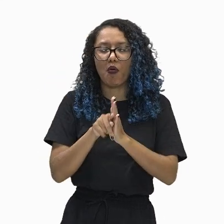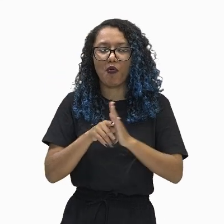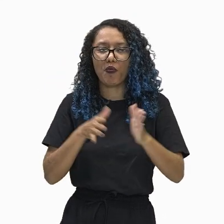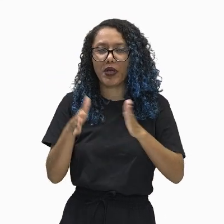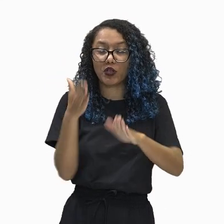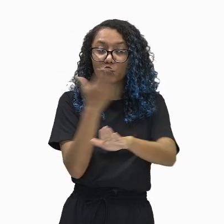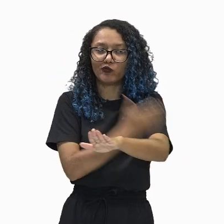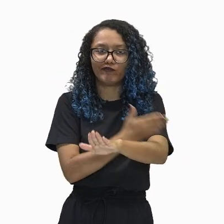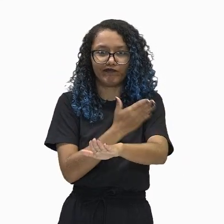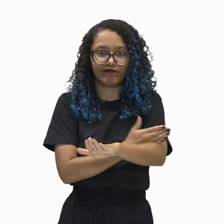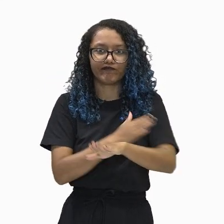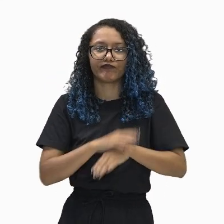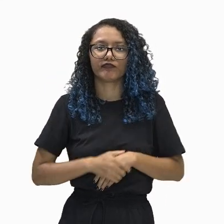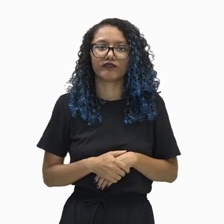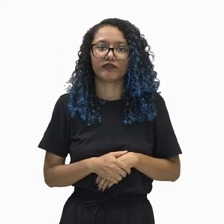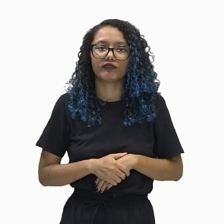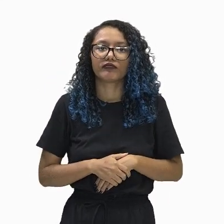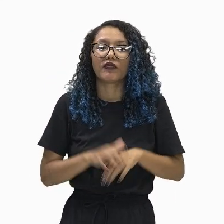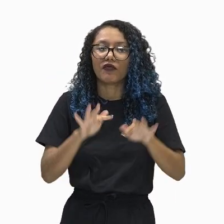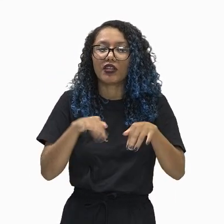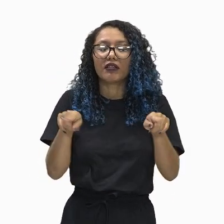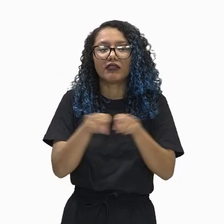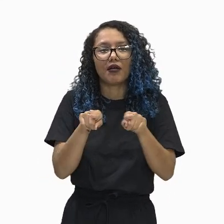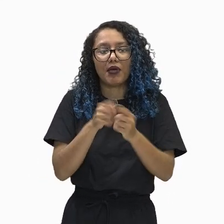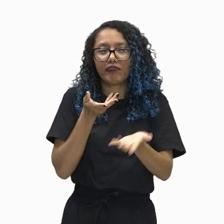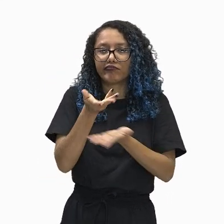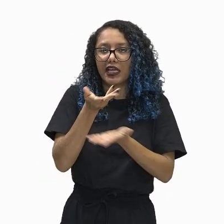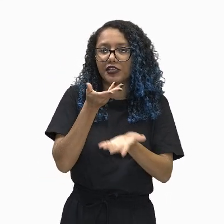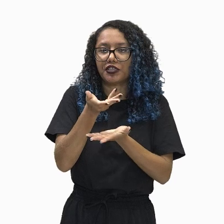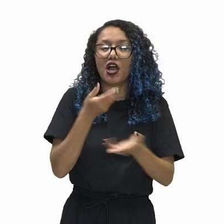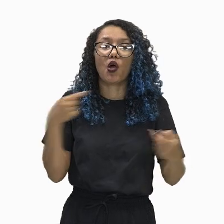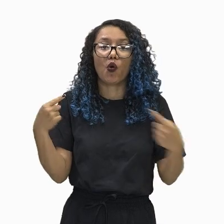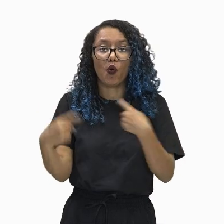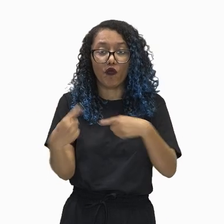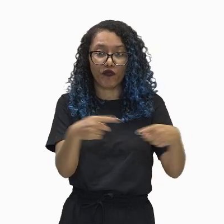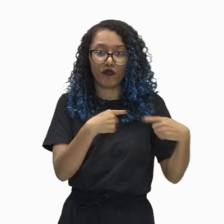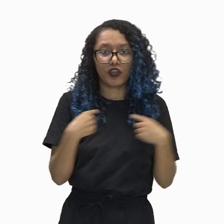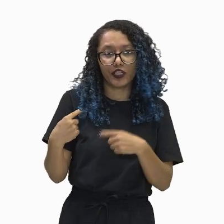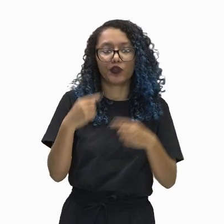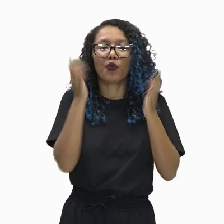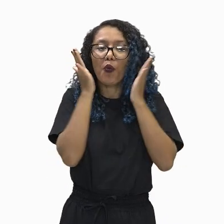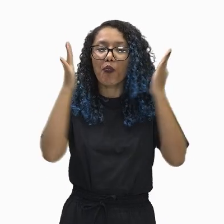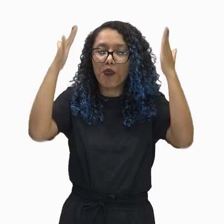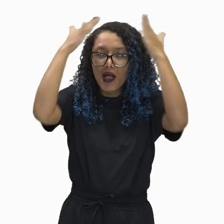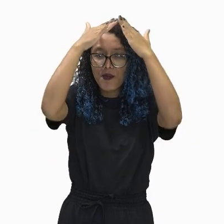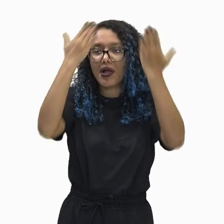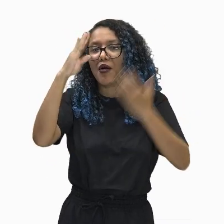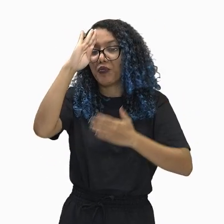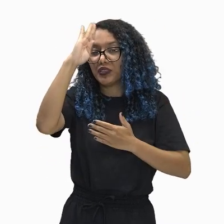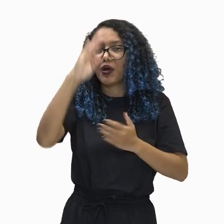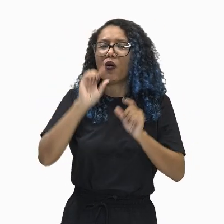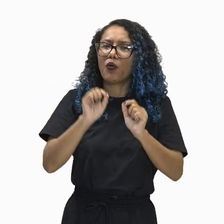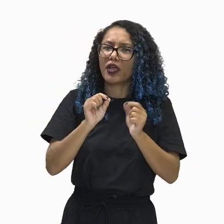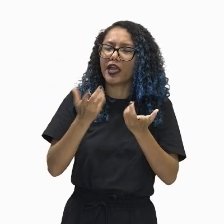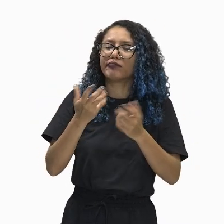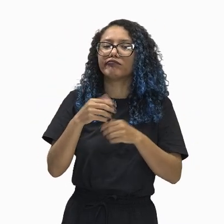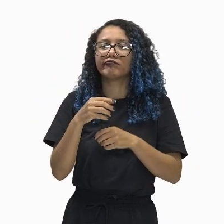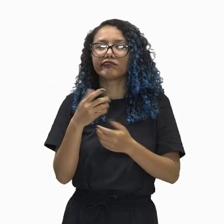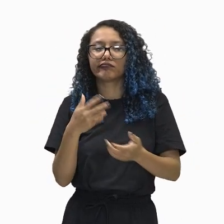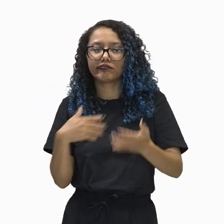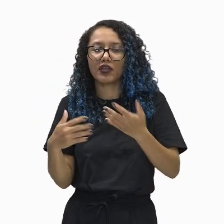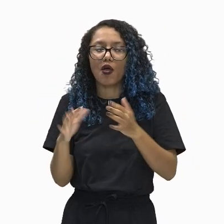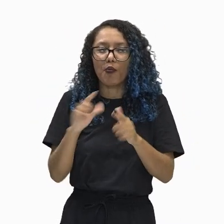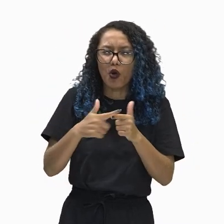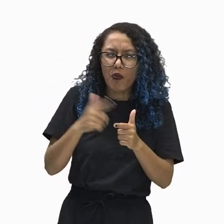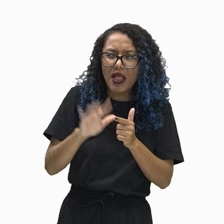A mediação de conflitos, uma vez que a igreja também, principalmente o Papa, era o grande mediador entre os conflitos entre os